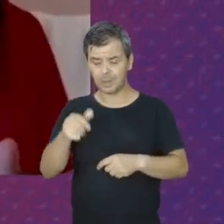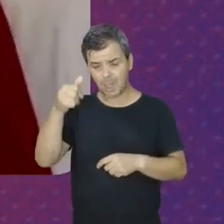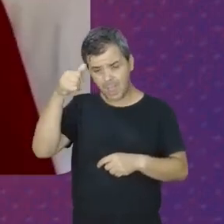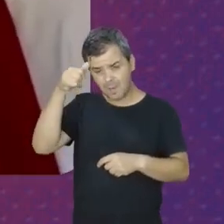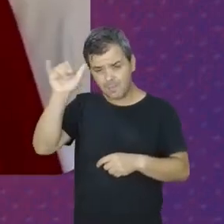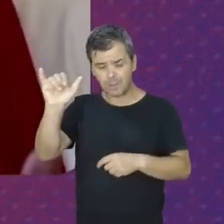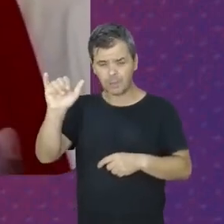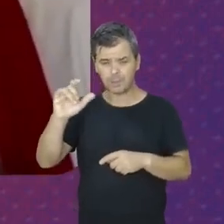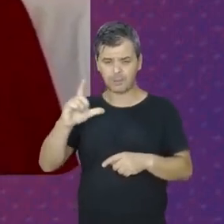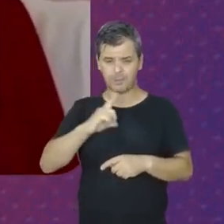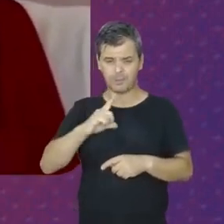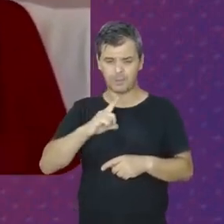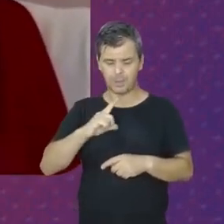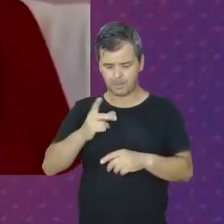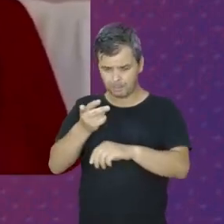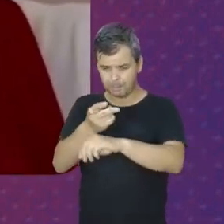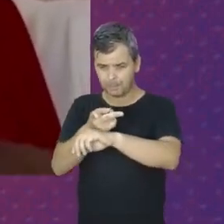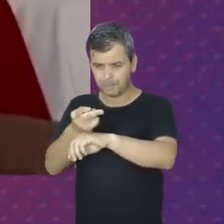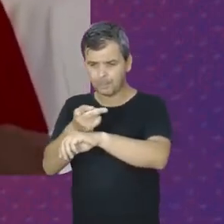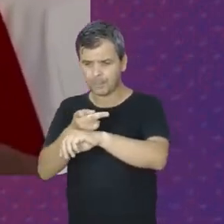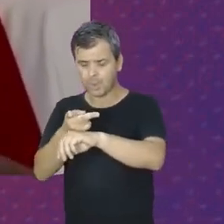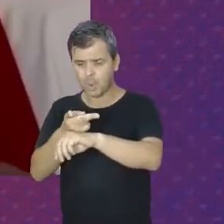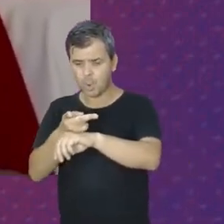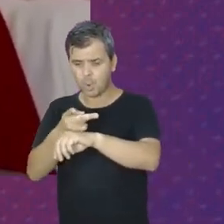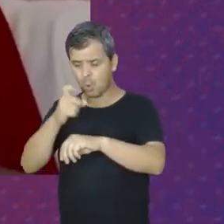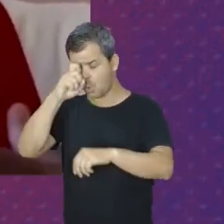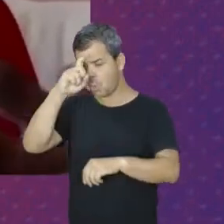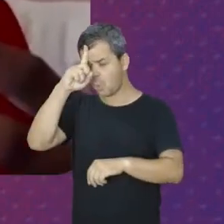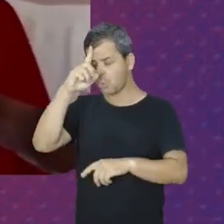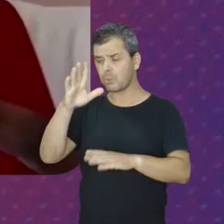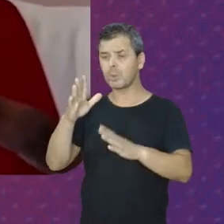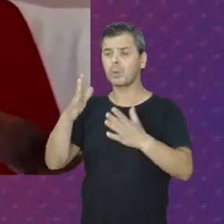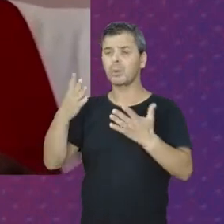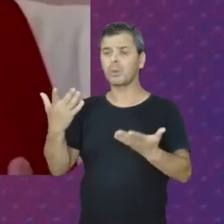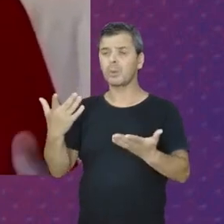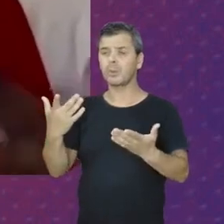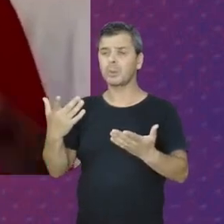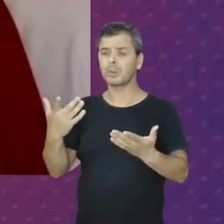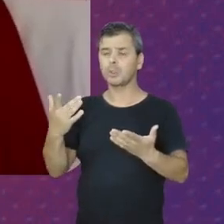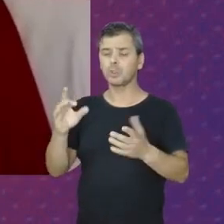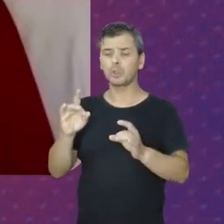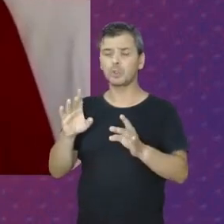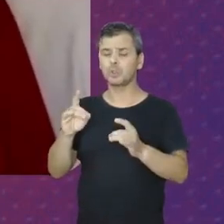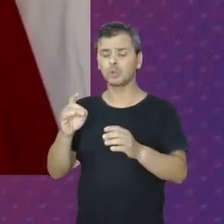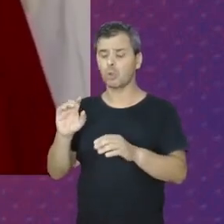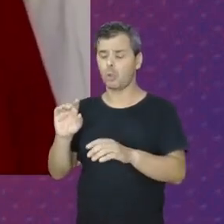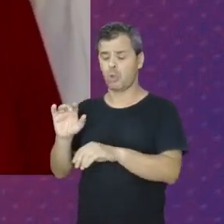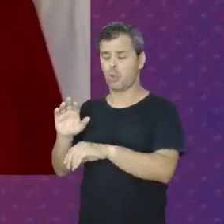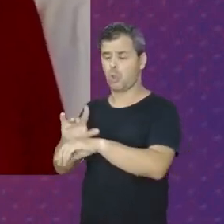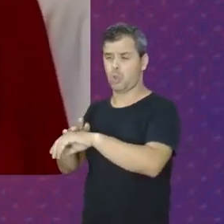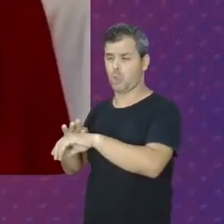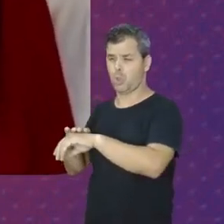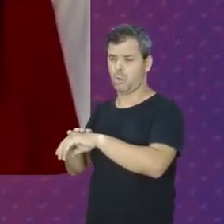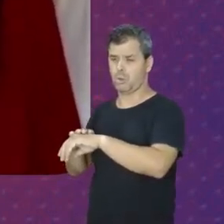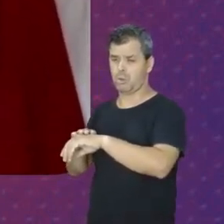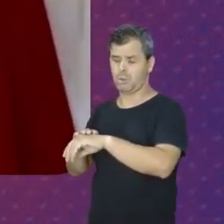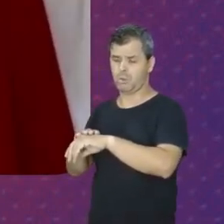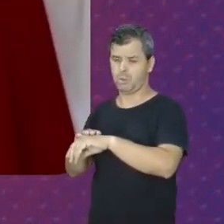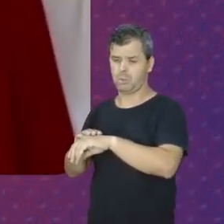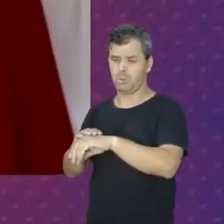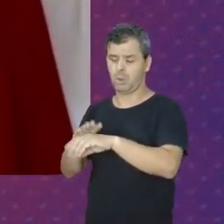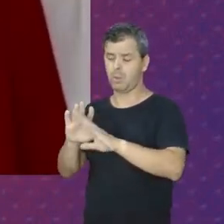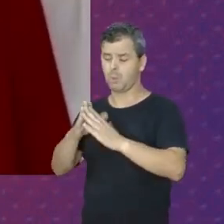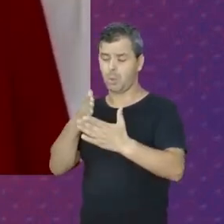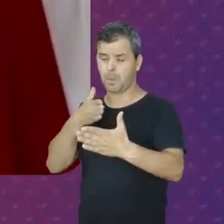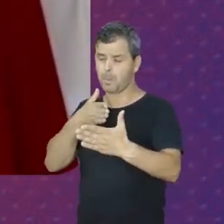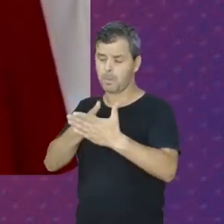evitar ter que procurar um hospital quando estão absolutamente já muito doentes. Nós precisamos